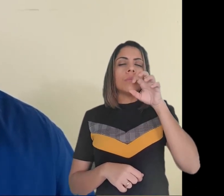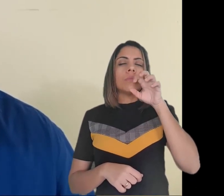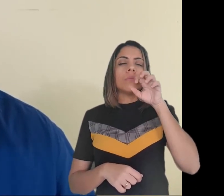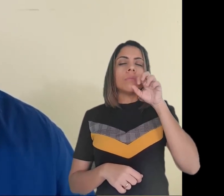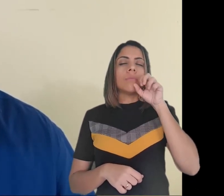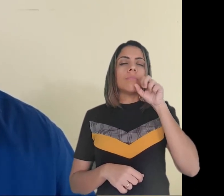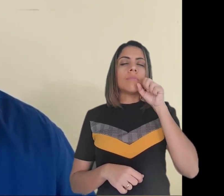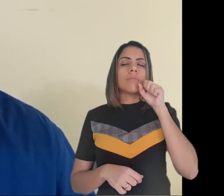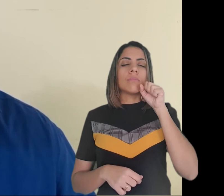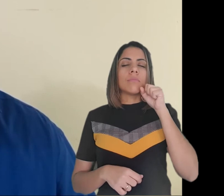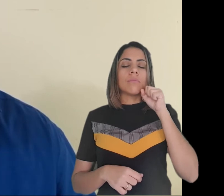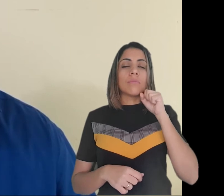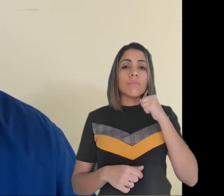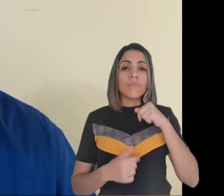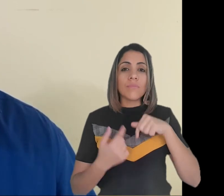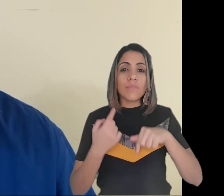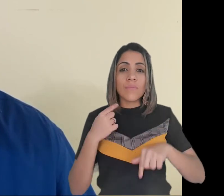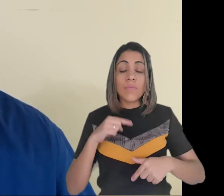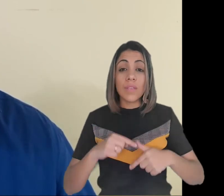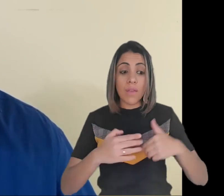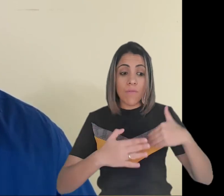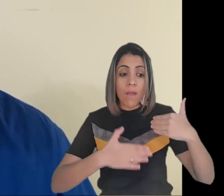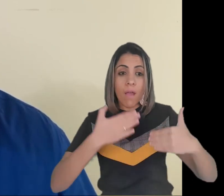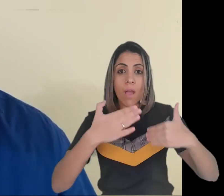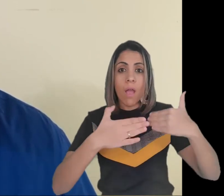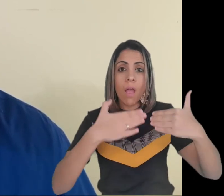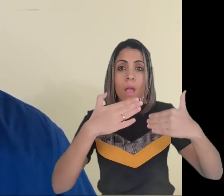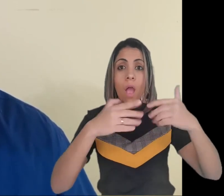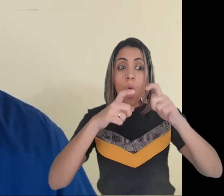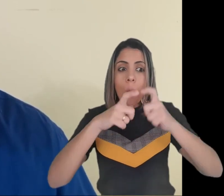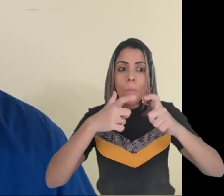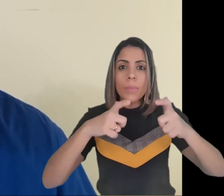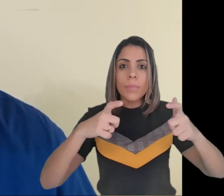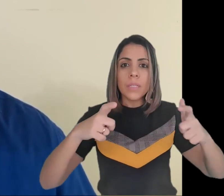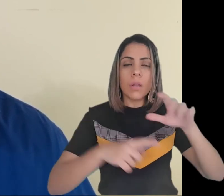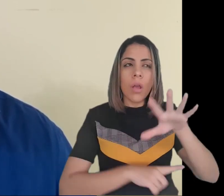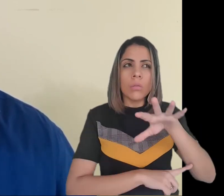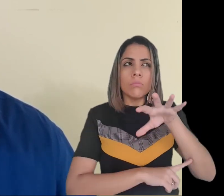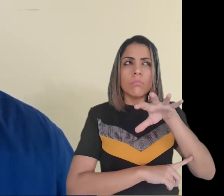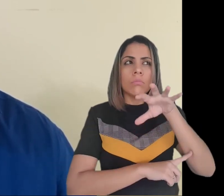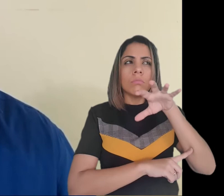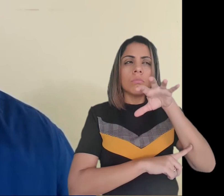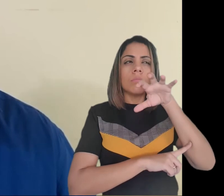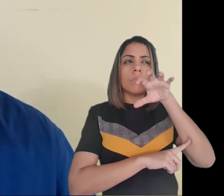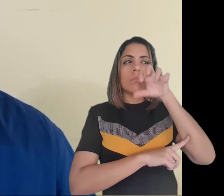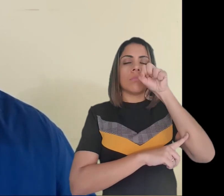Essa agora é a instrução. A cada respiração, você puxa um pouquinho mais de ar do que